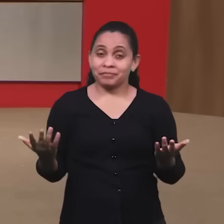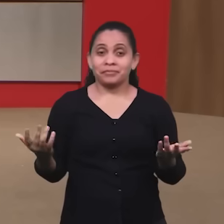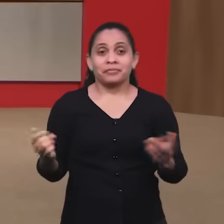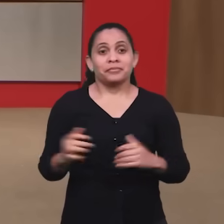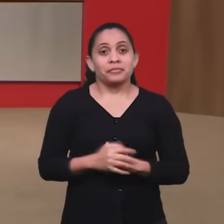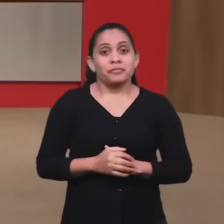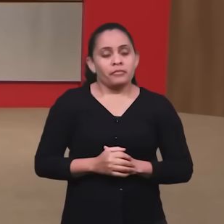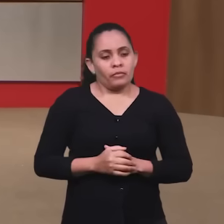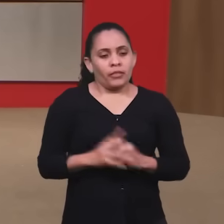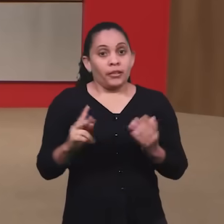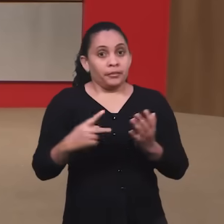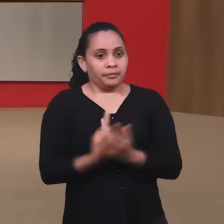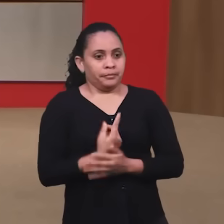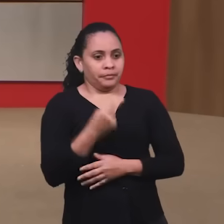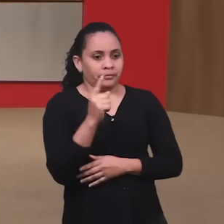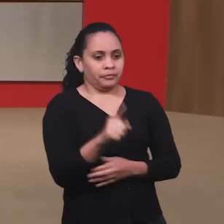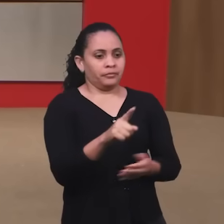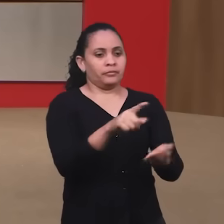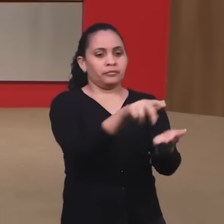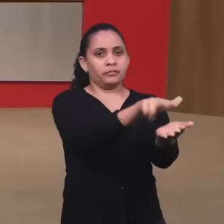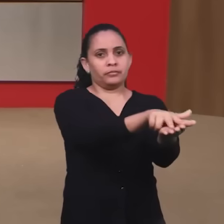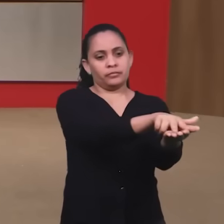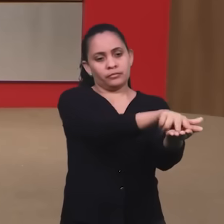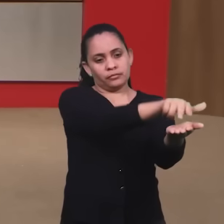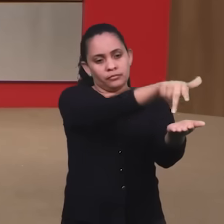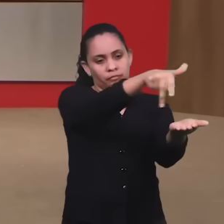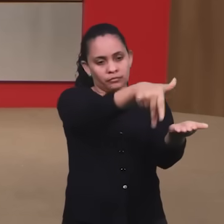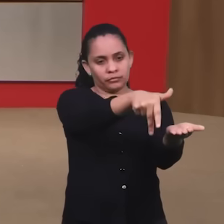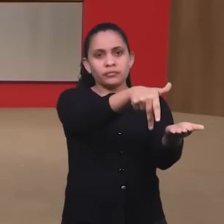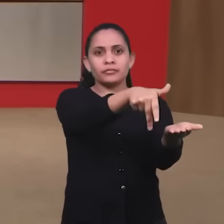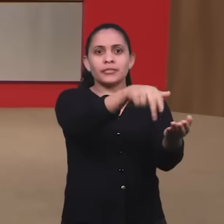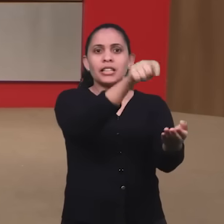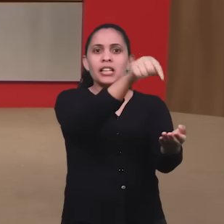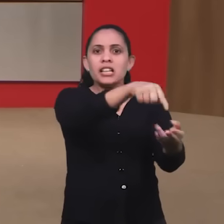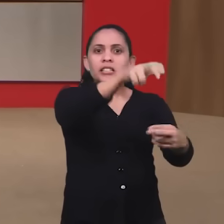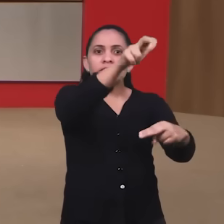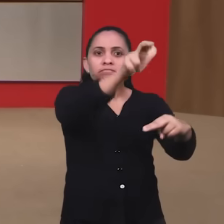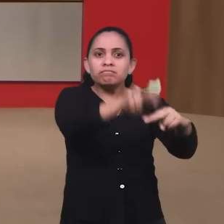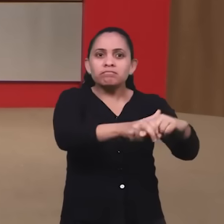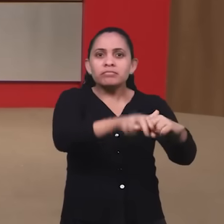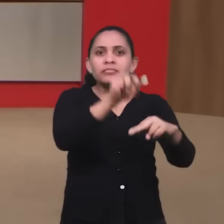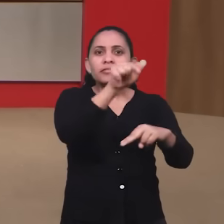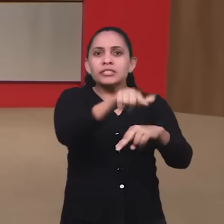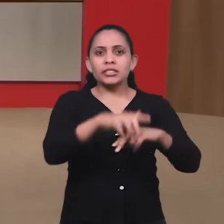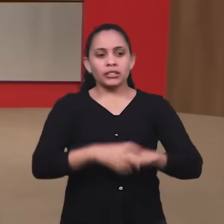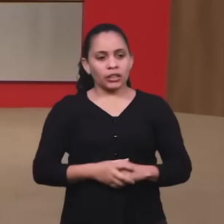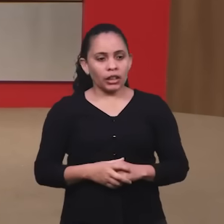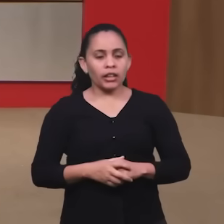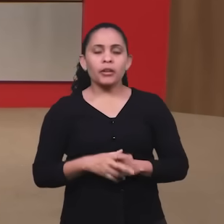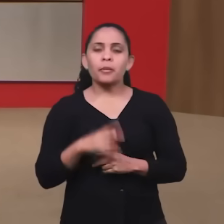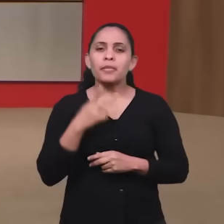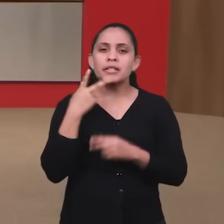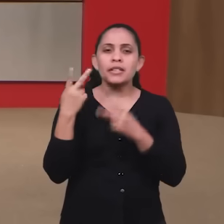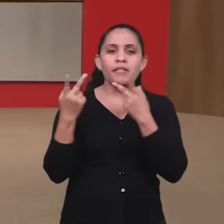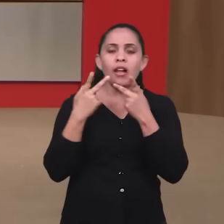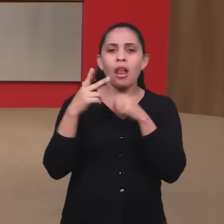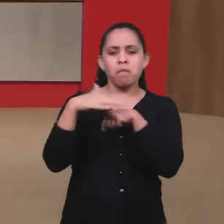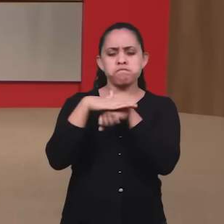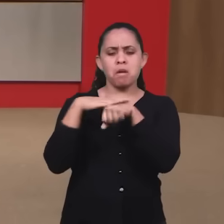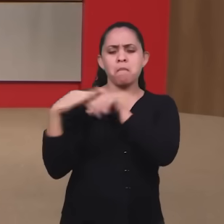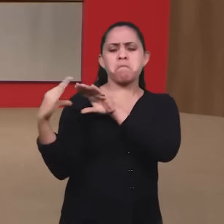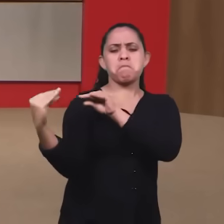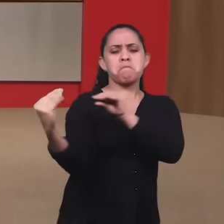é claro, sai daquela urna, daquele caixão, ele se assenta e ele começa a falar